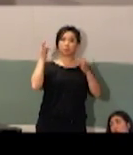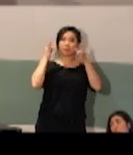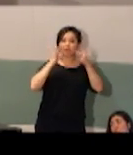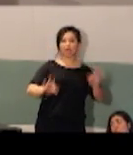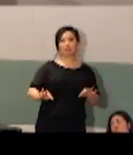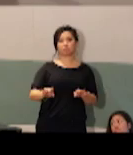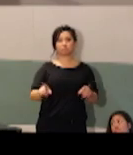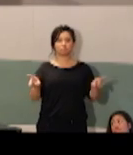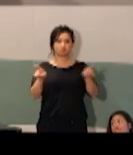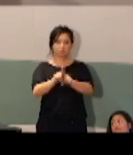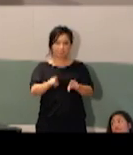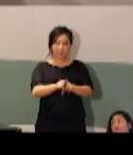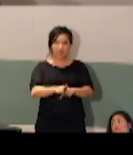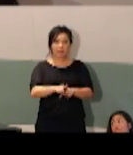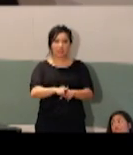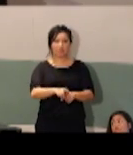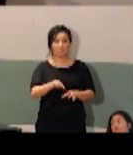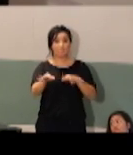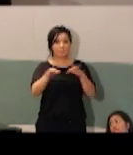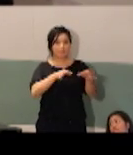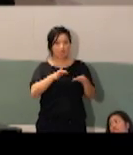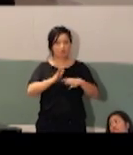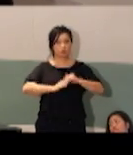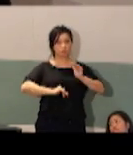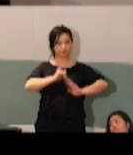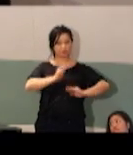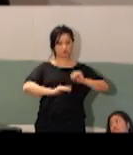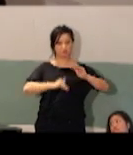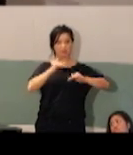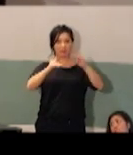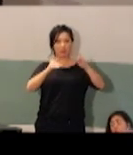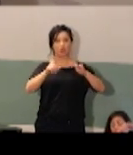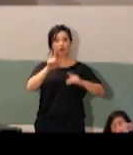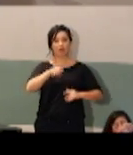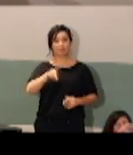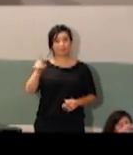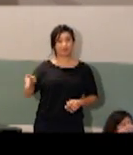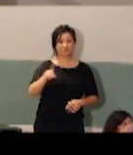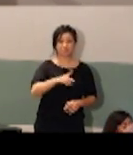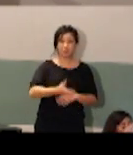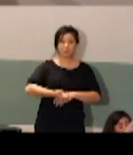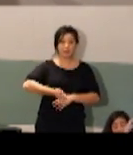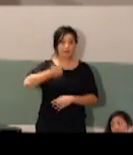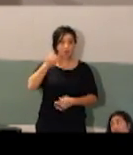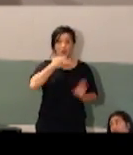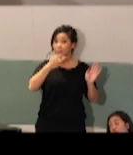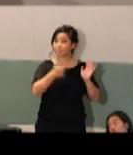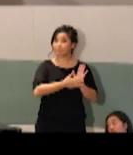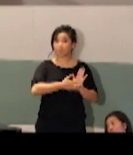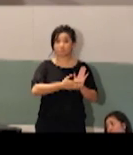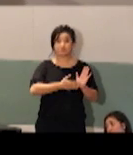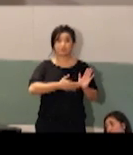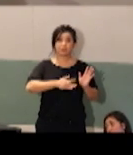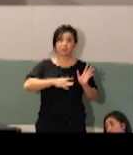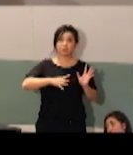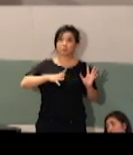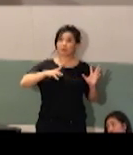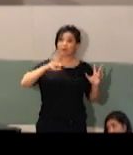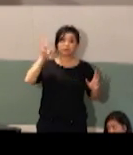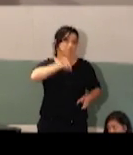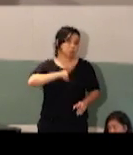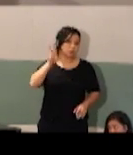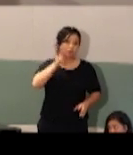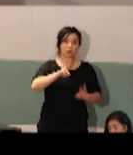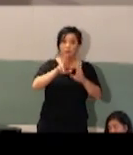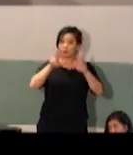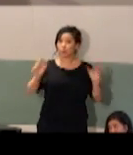professores. Hoje, o acordo que nós temos com os professores é 1 bilhão por ano para os professores, que é o melhor plano do Brasil. O salário inicial